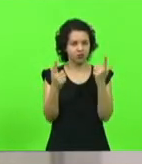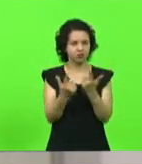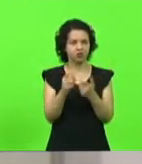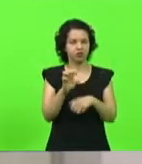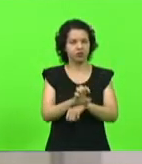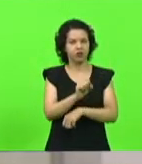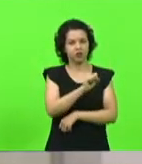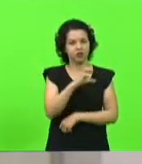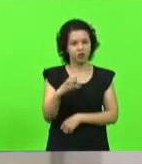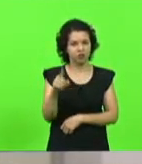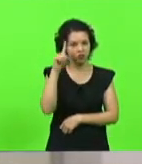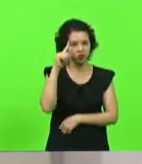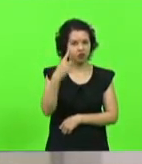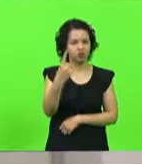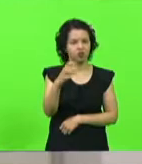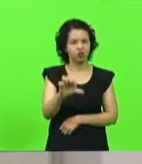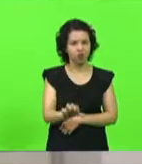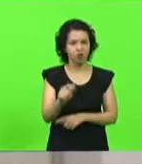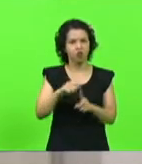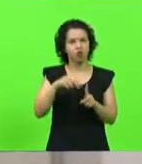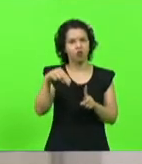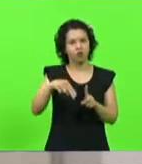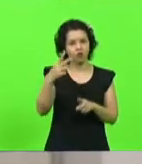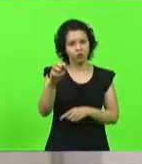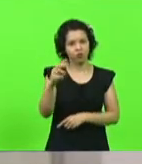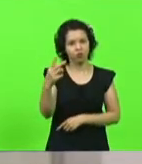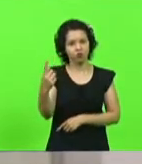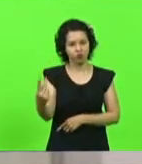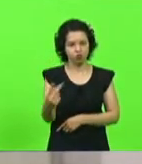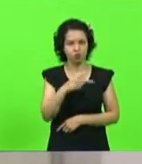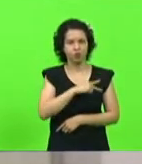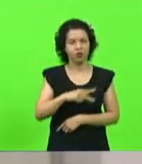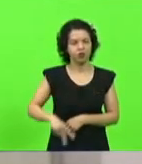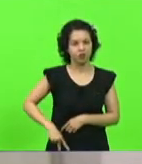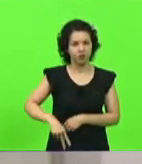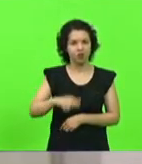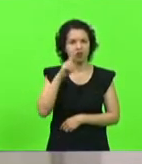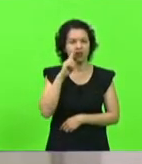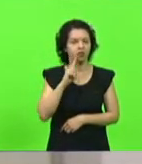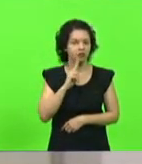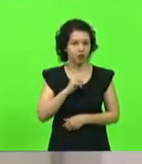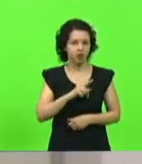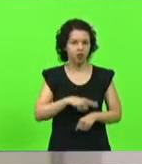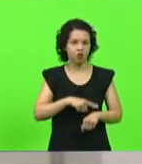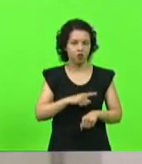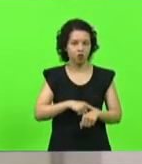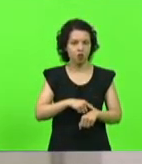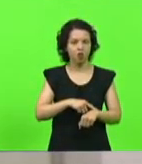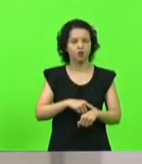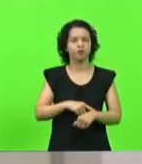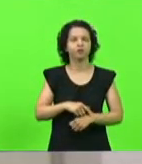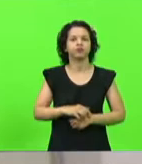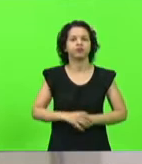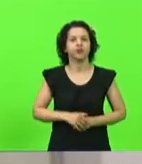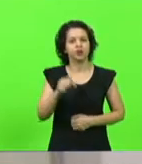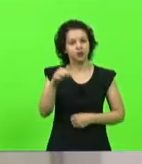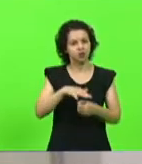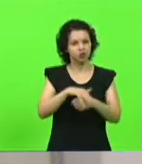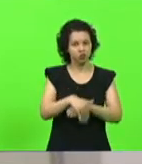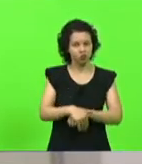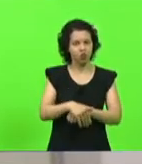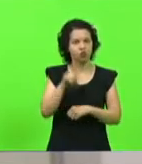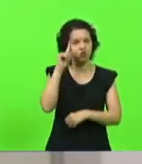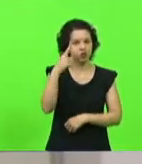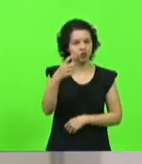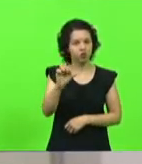em 19 de novembro de 2021. Presidência, deputado Ivan Nats. Às 19 horas do dia 19 do mês de novembro